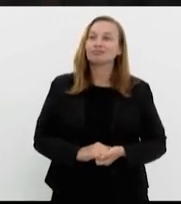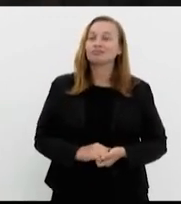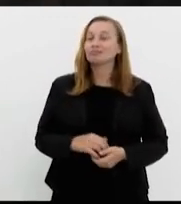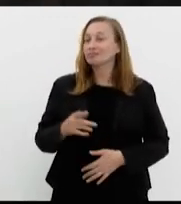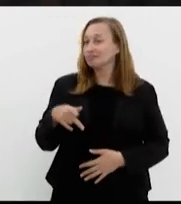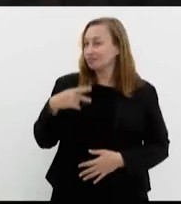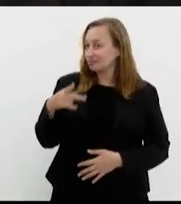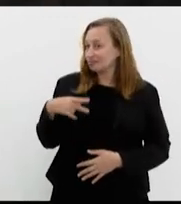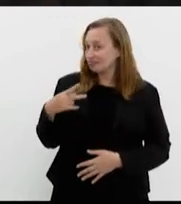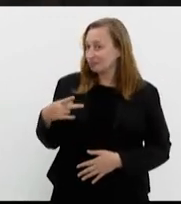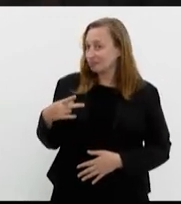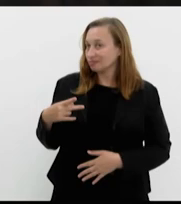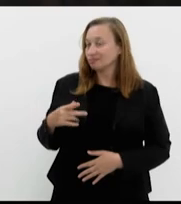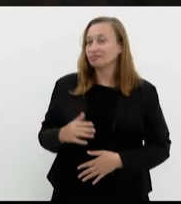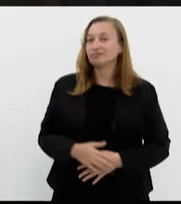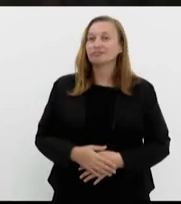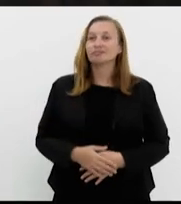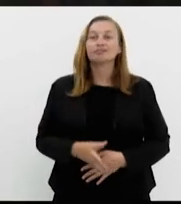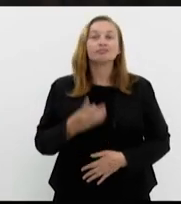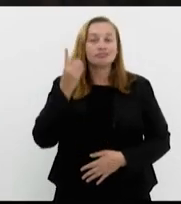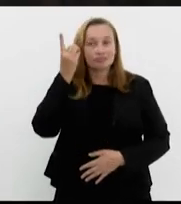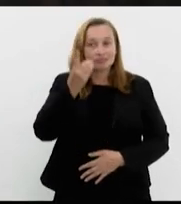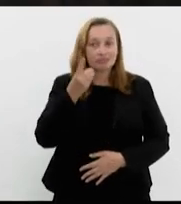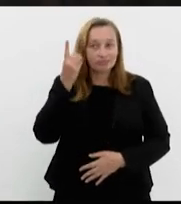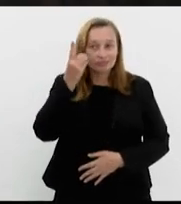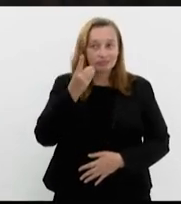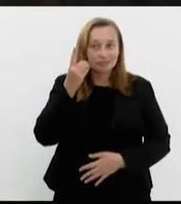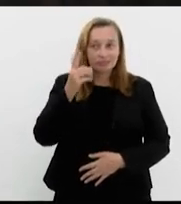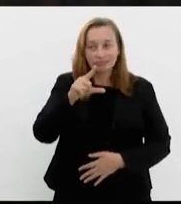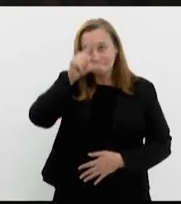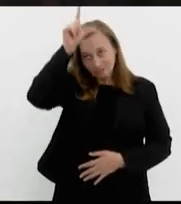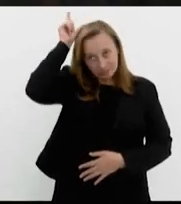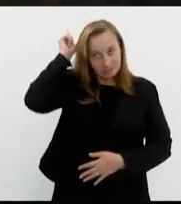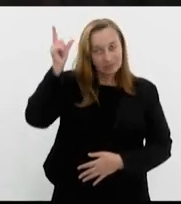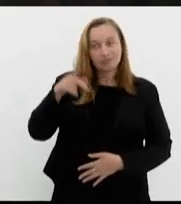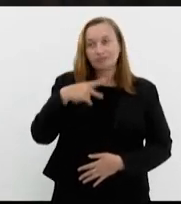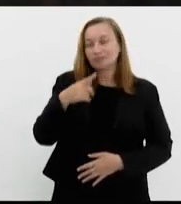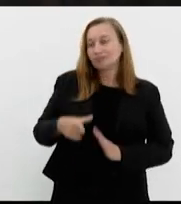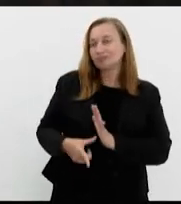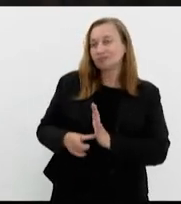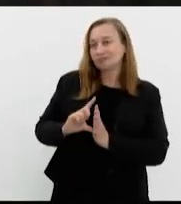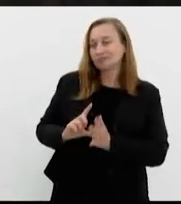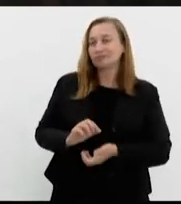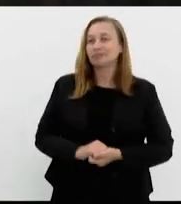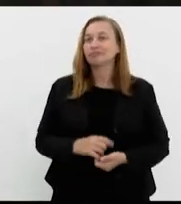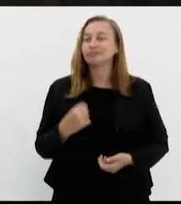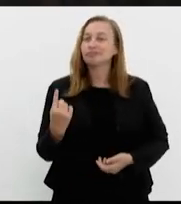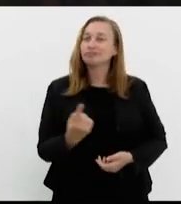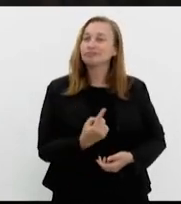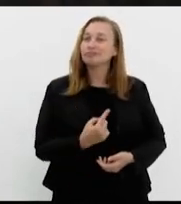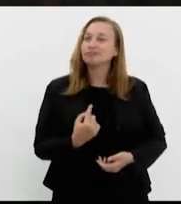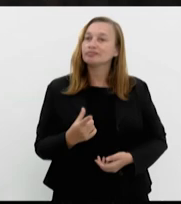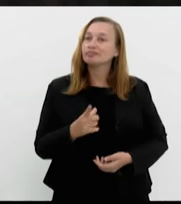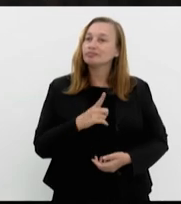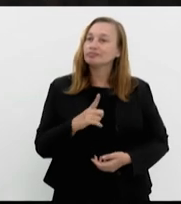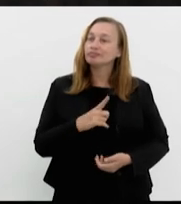disse, né, o deputado Luiz Paulo, que me antecedeu, nós temos